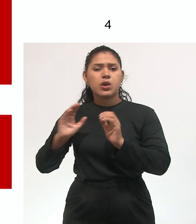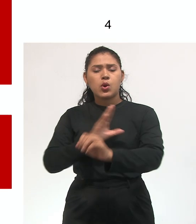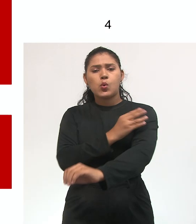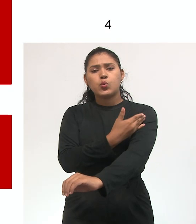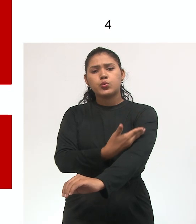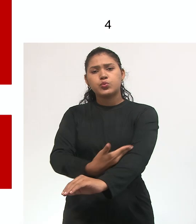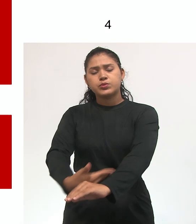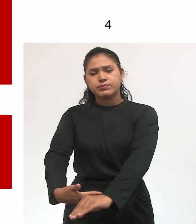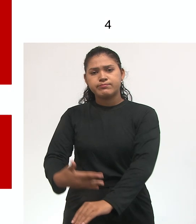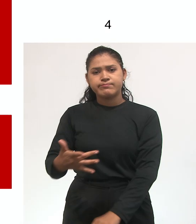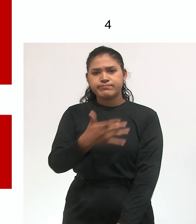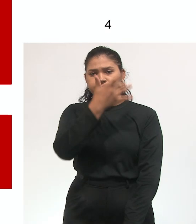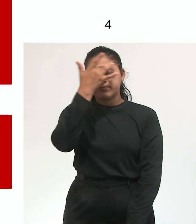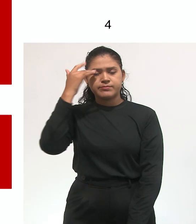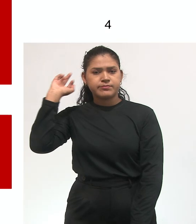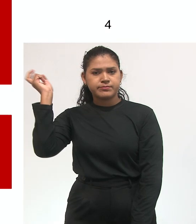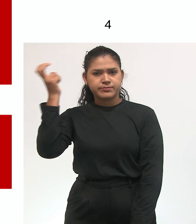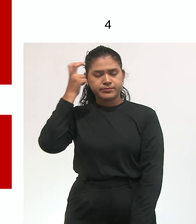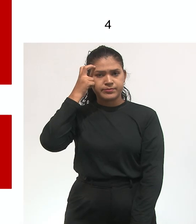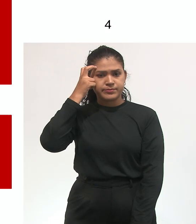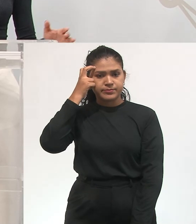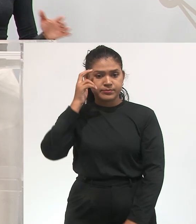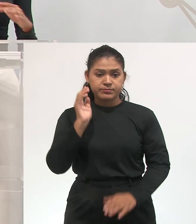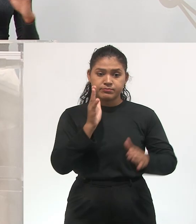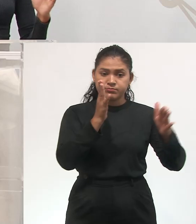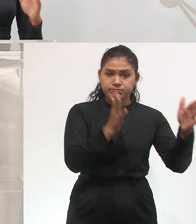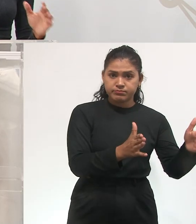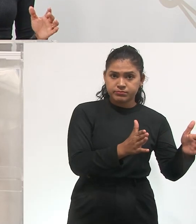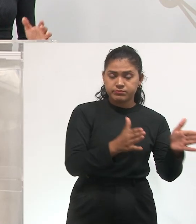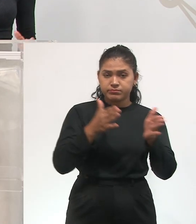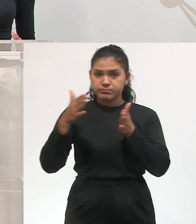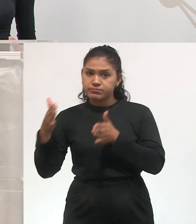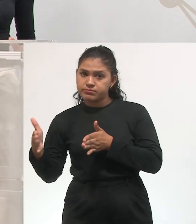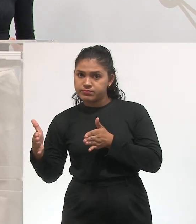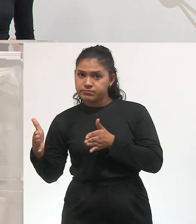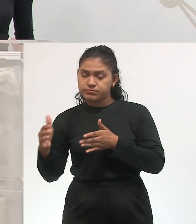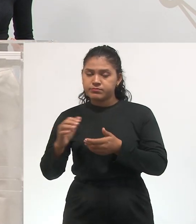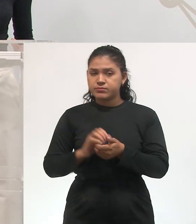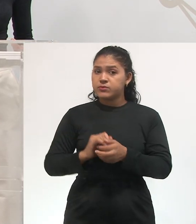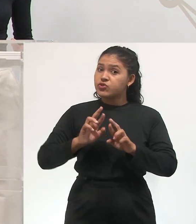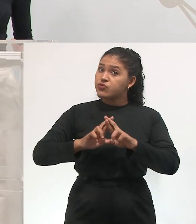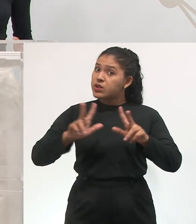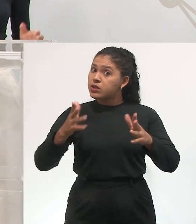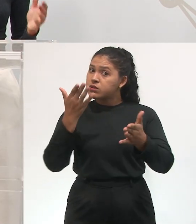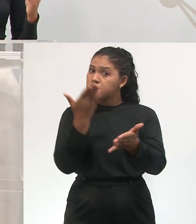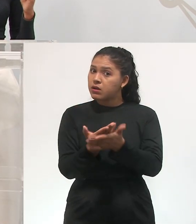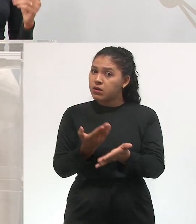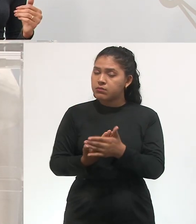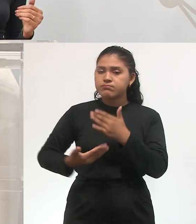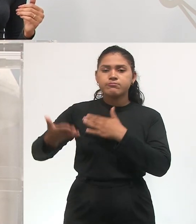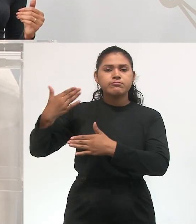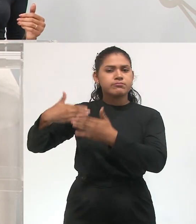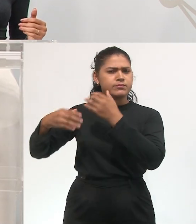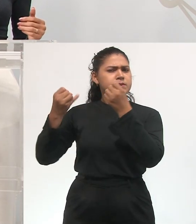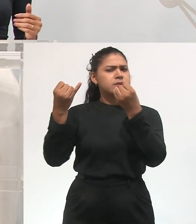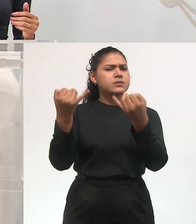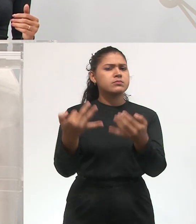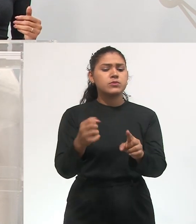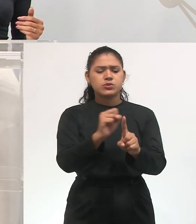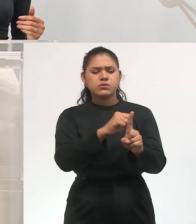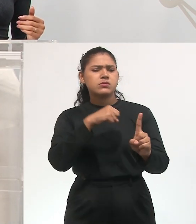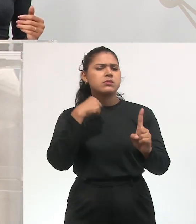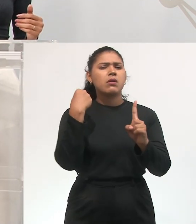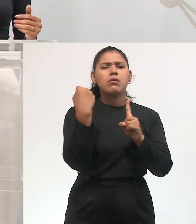dos indivíduos. Então, veja bem, diferente do M. Durkheim, né, que nos dizia o seguinte, é